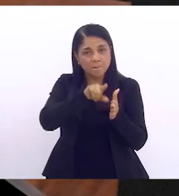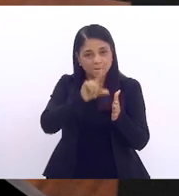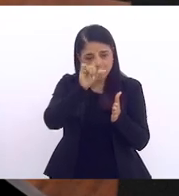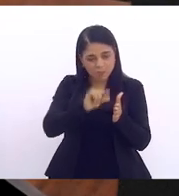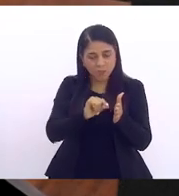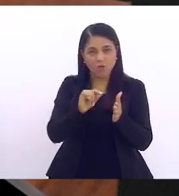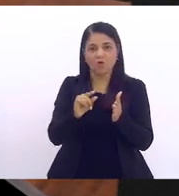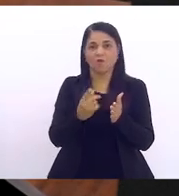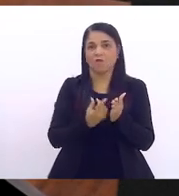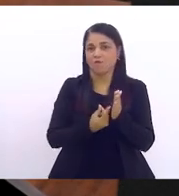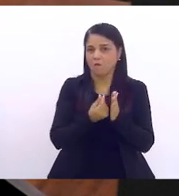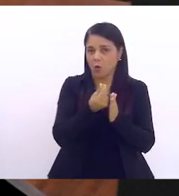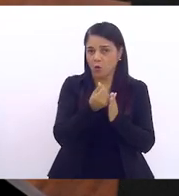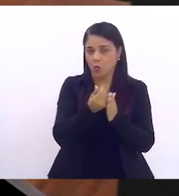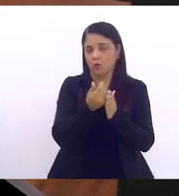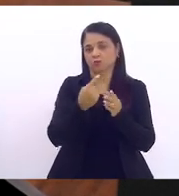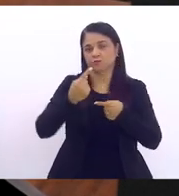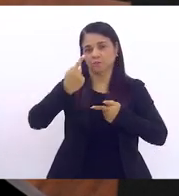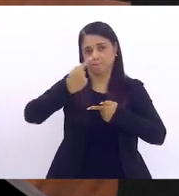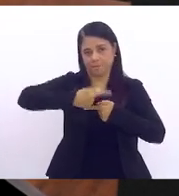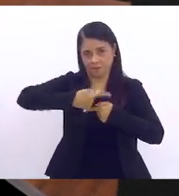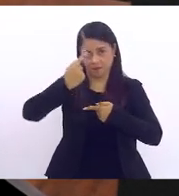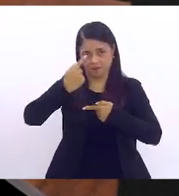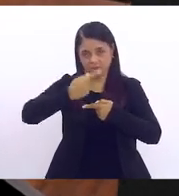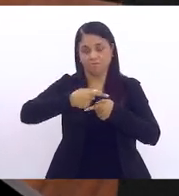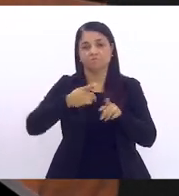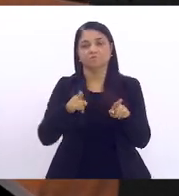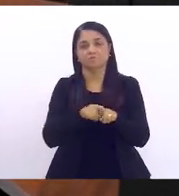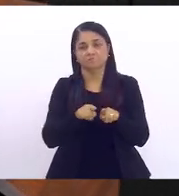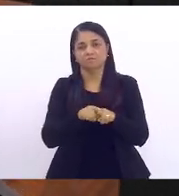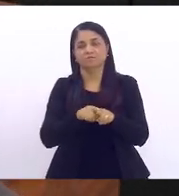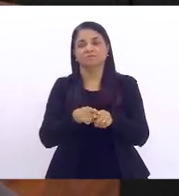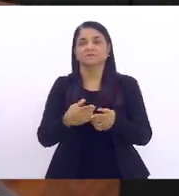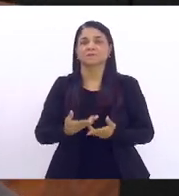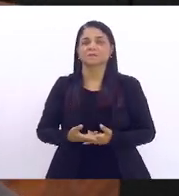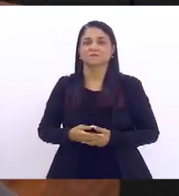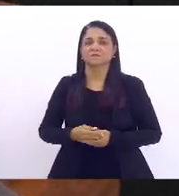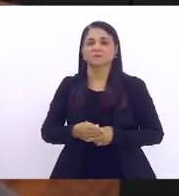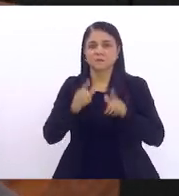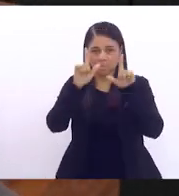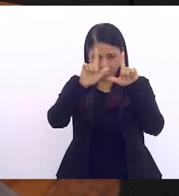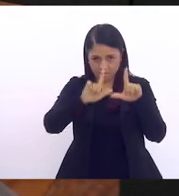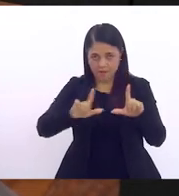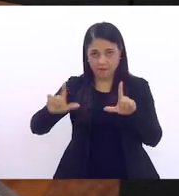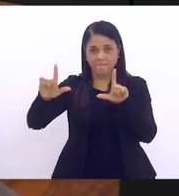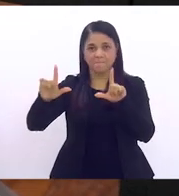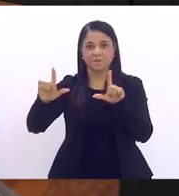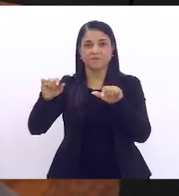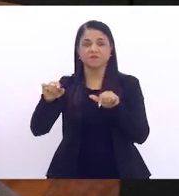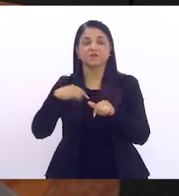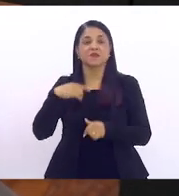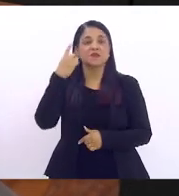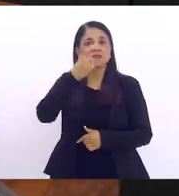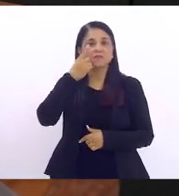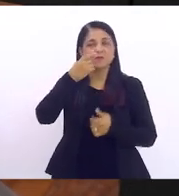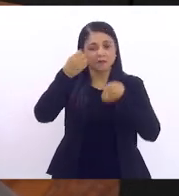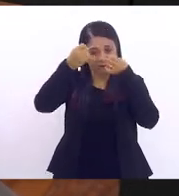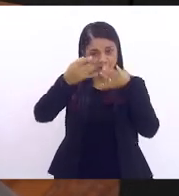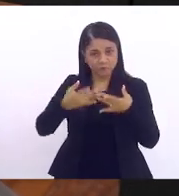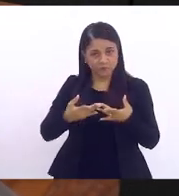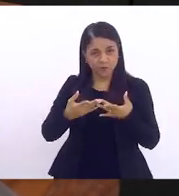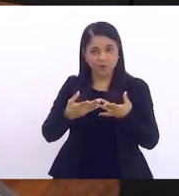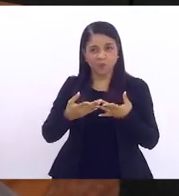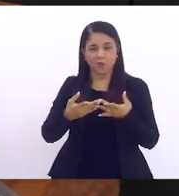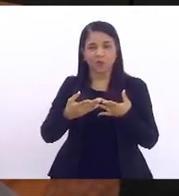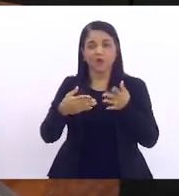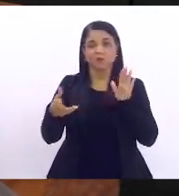menor valor de de pedágio pro pro pro pro nosso cliente pode passar por favor como a deputada Aumentou a gente assumiu